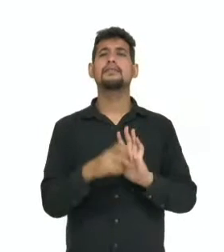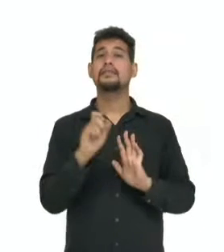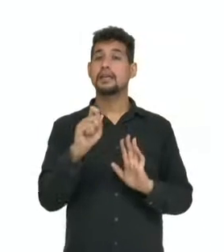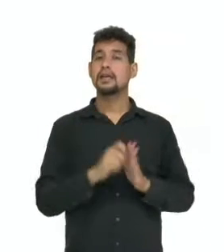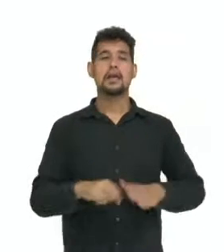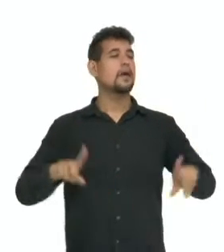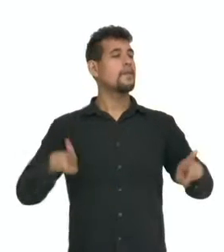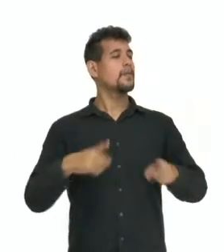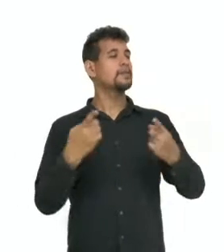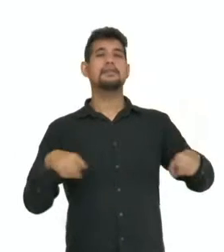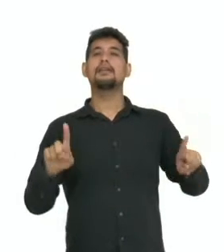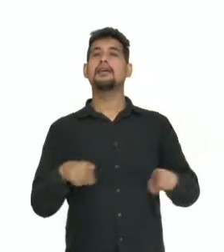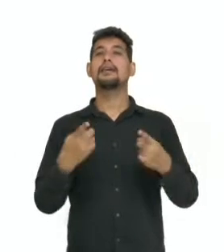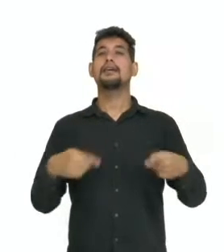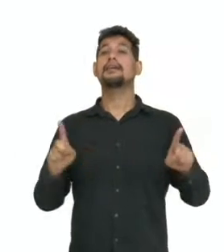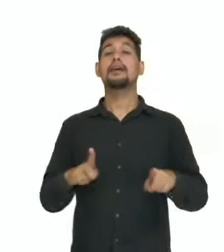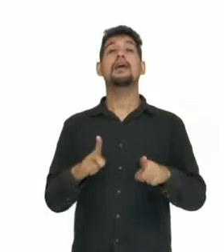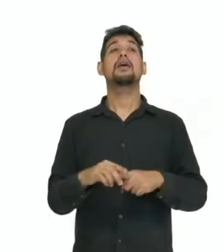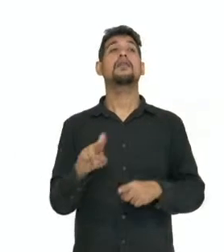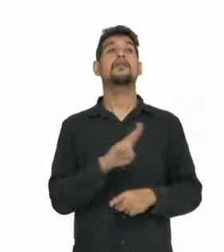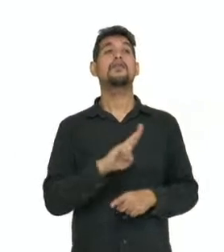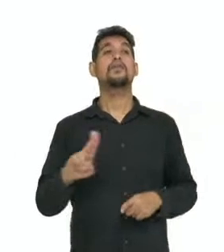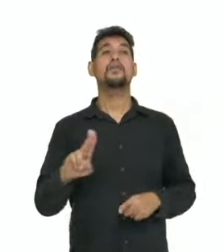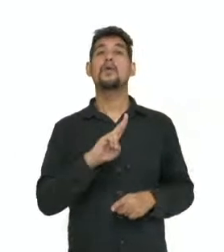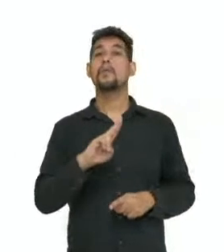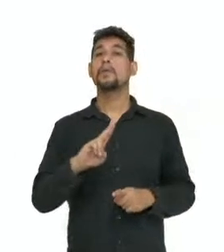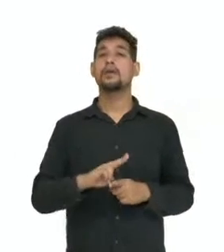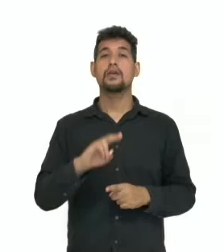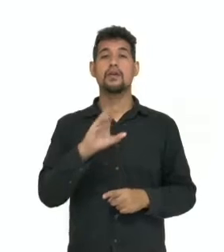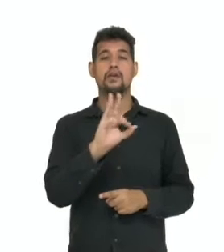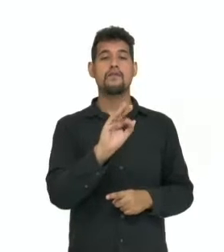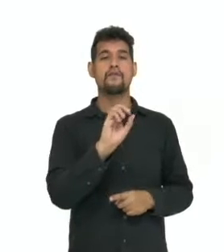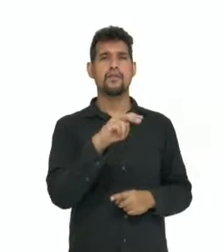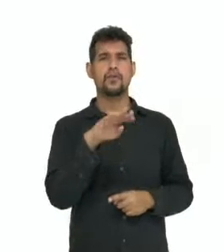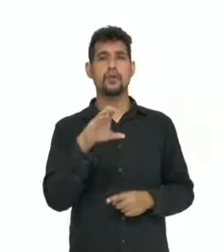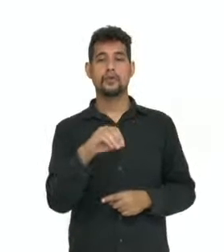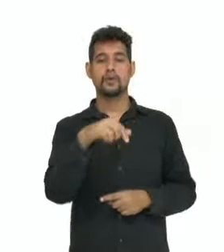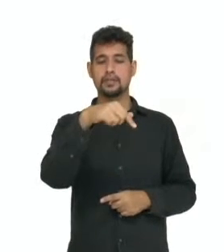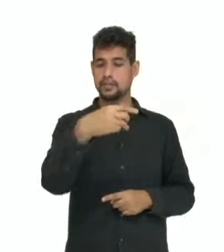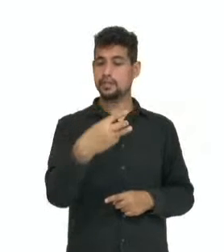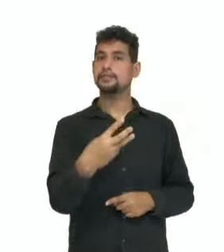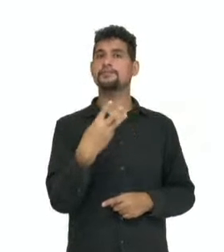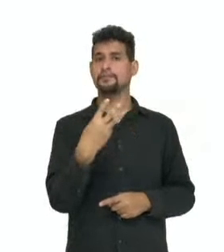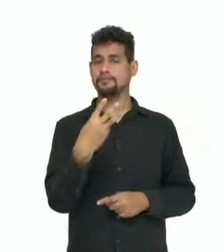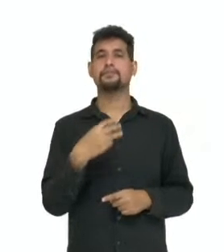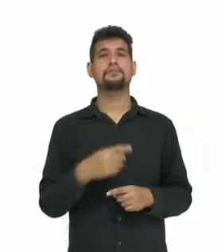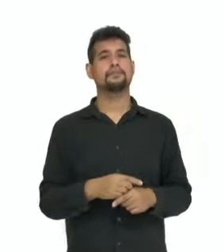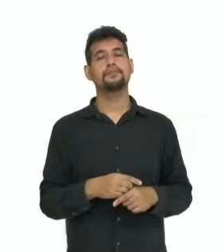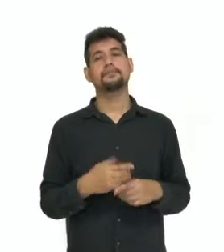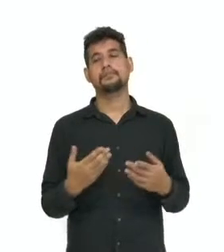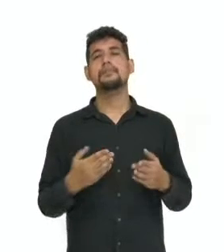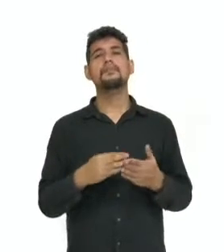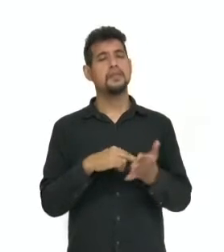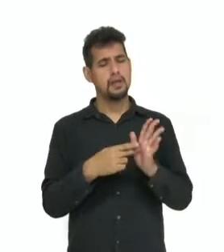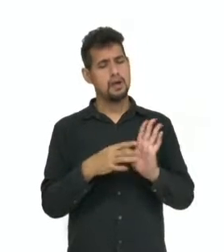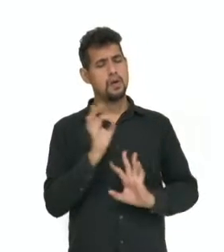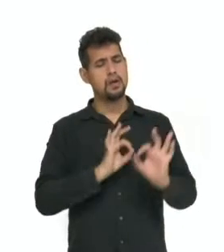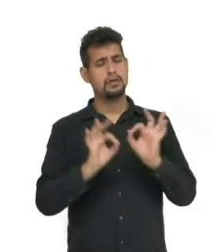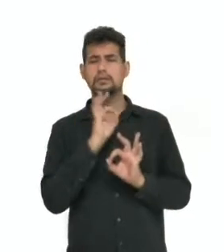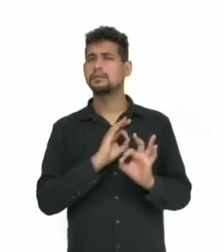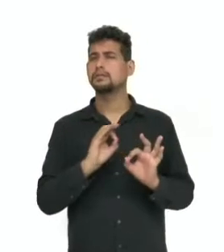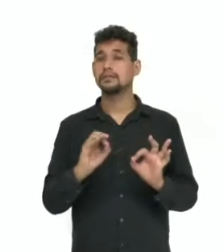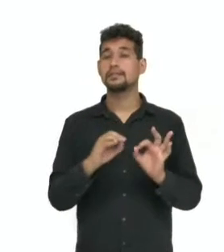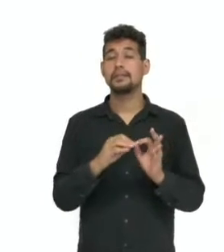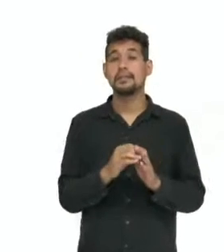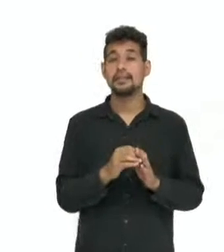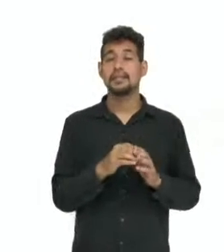show chamado Fono 73, da gravadora Fonogram, em 1973, portanto, que foi organizado